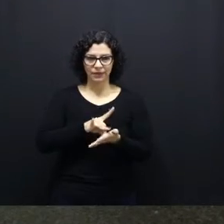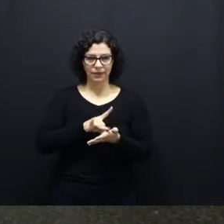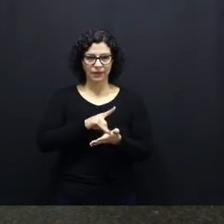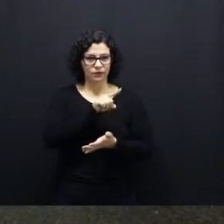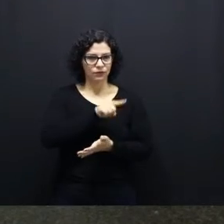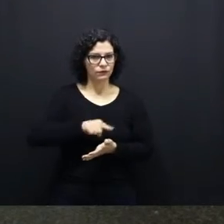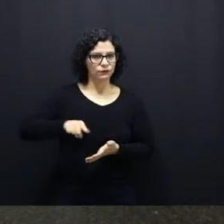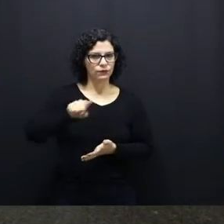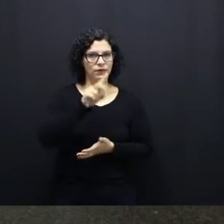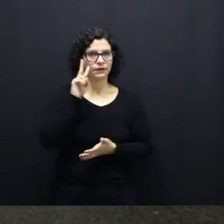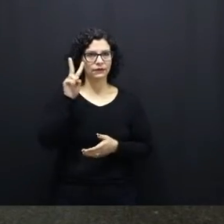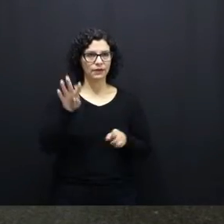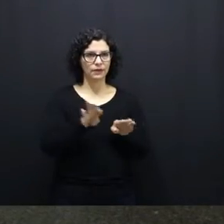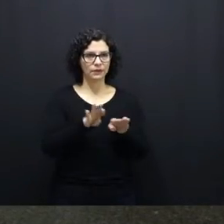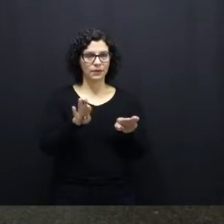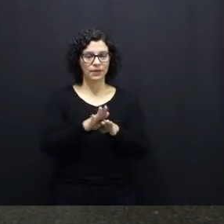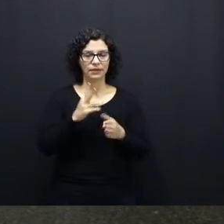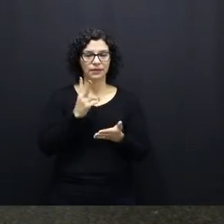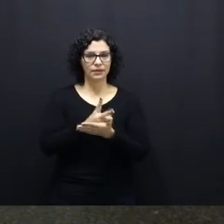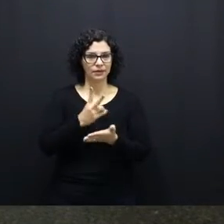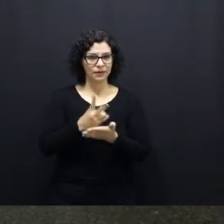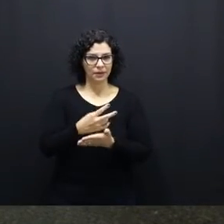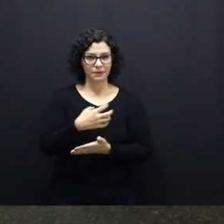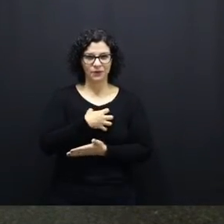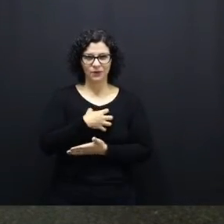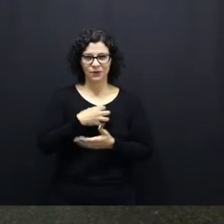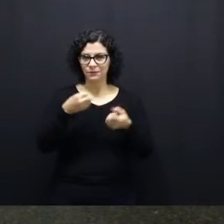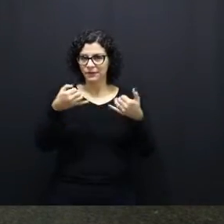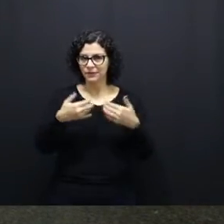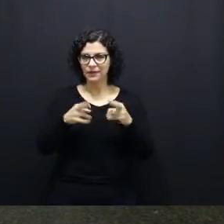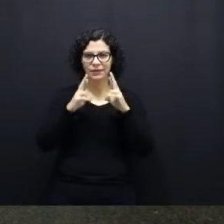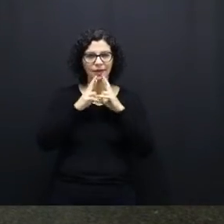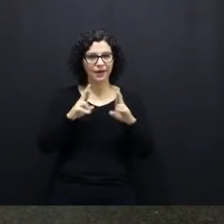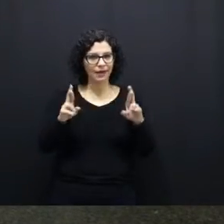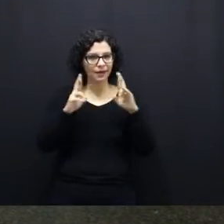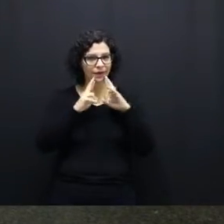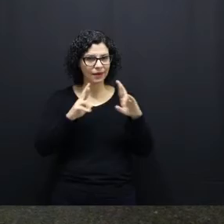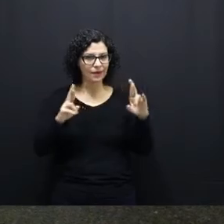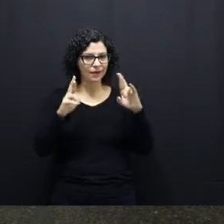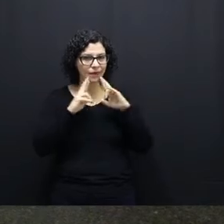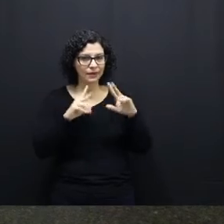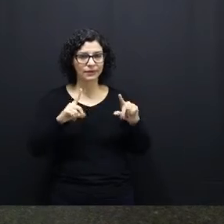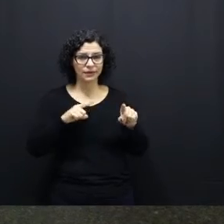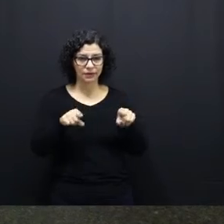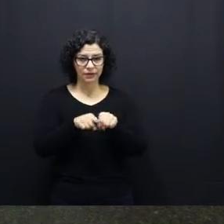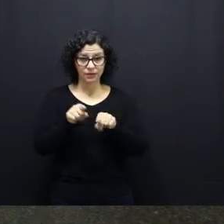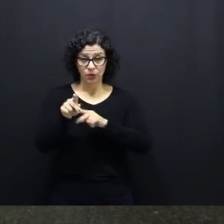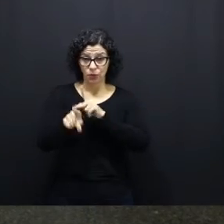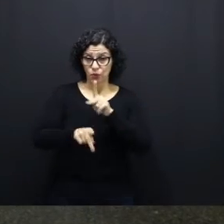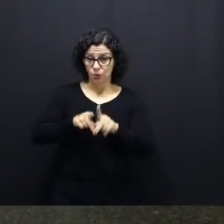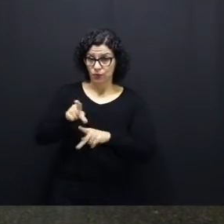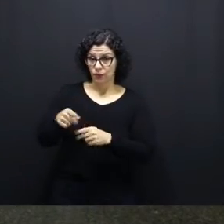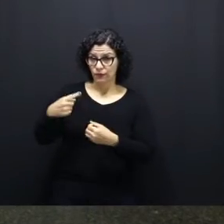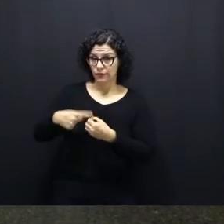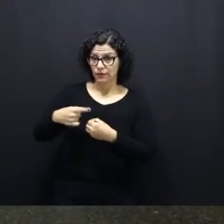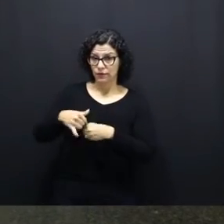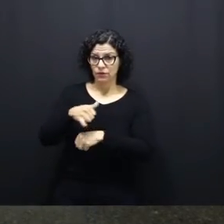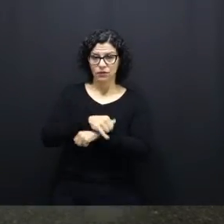aí devem receber constantemente reclamações mas reclamações da população